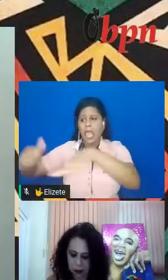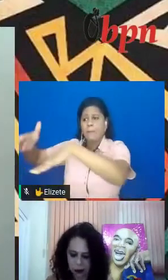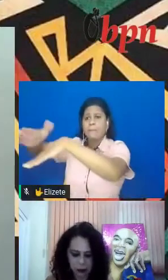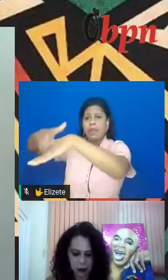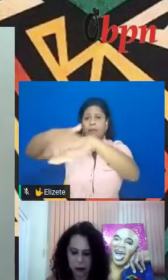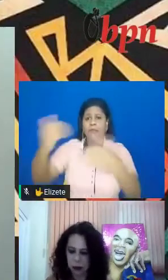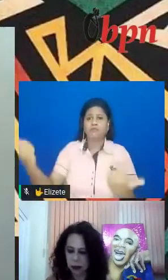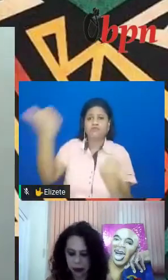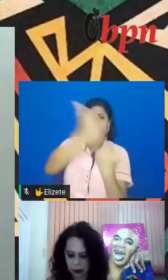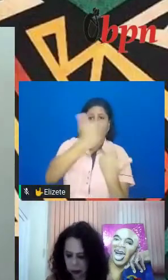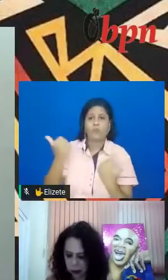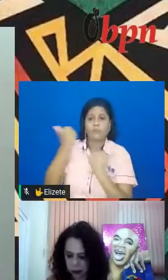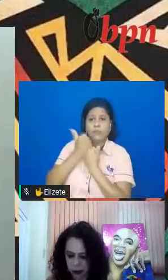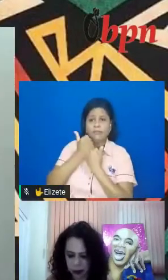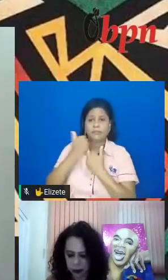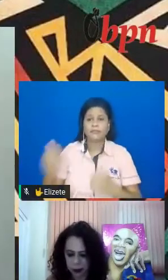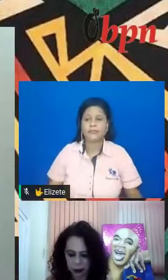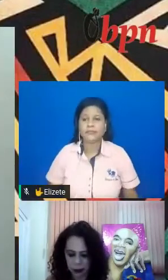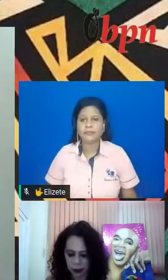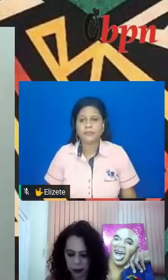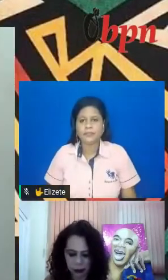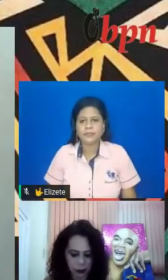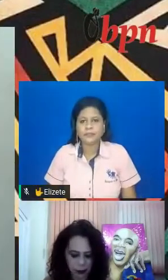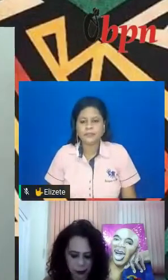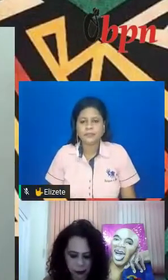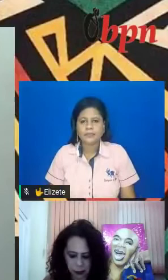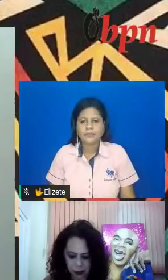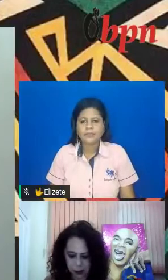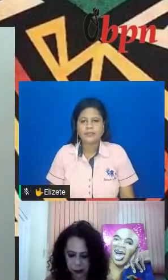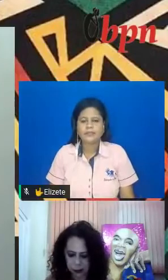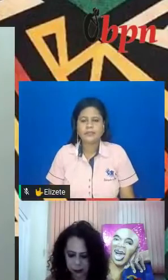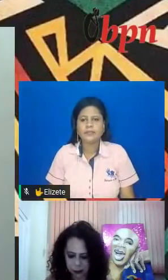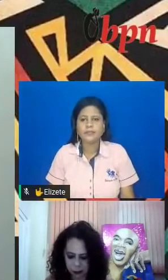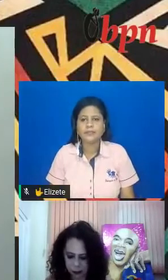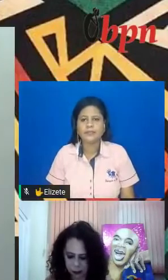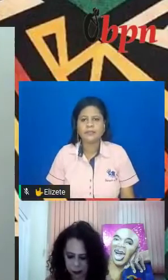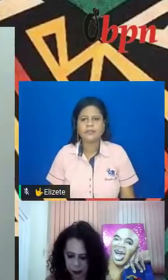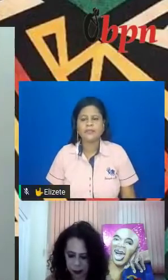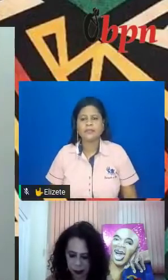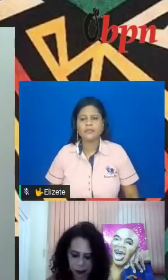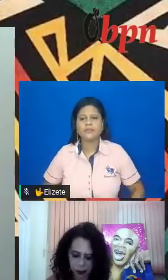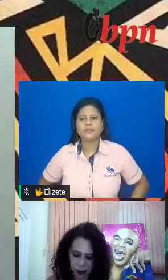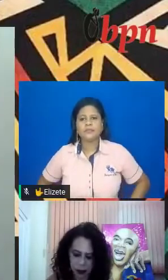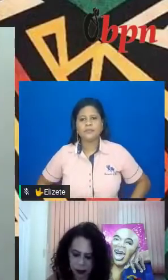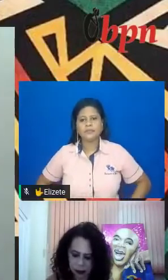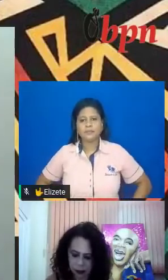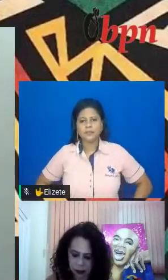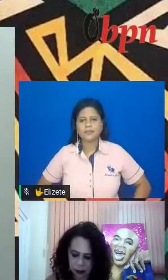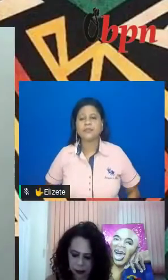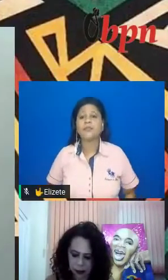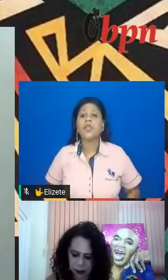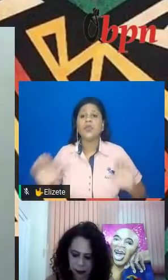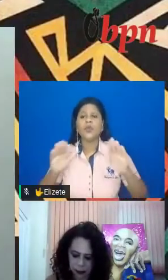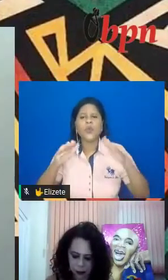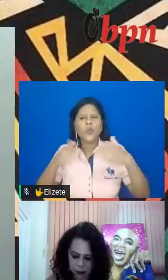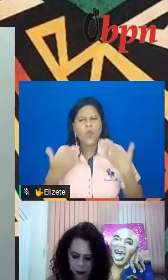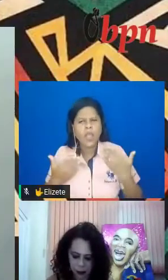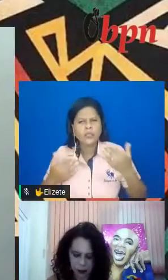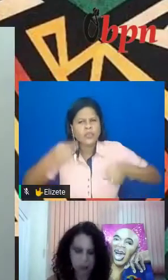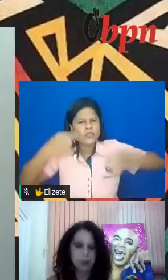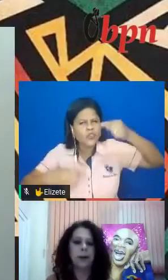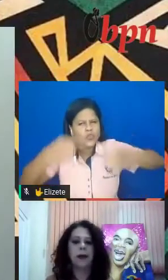dos outros. Né? E aí, quando, quando se discute muito ainda hoje,